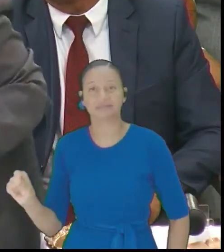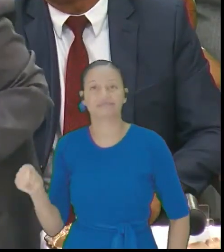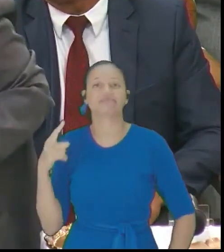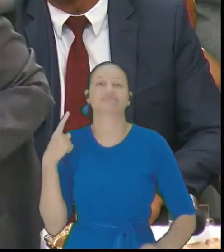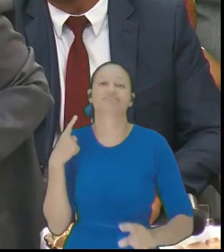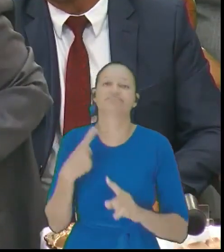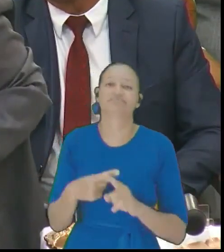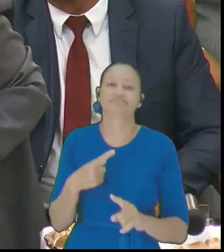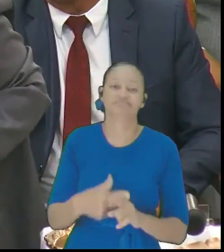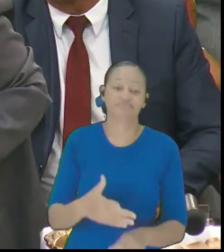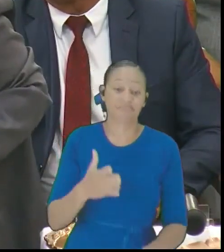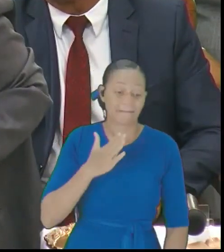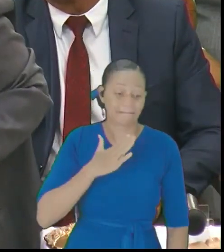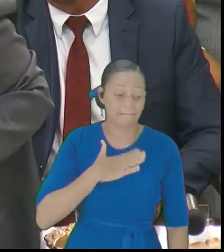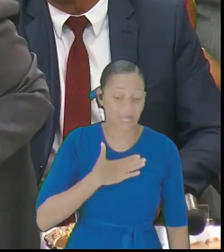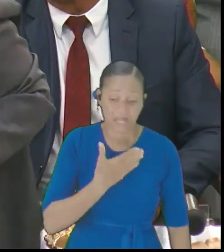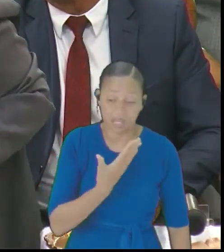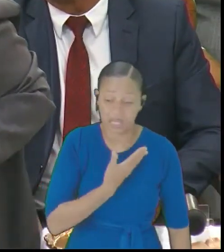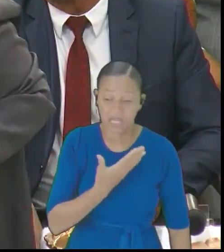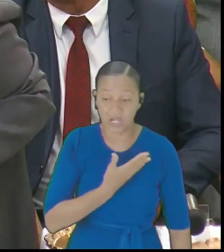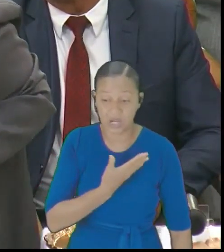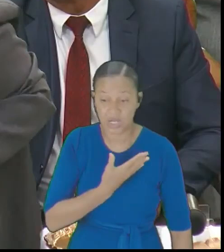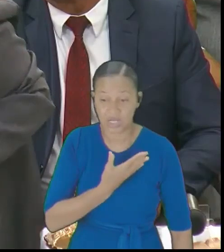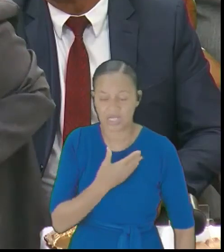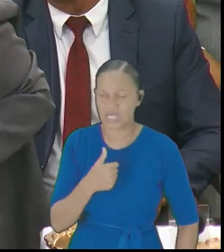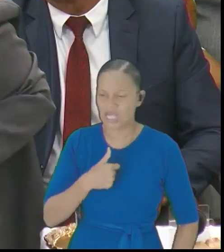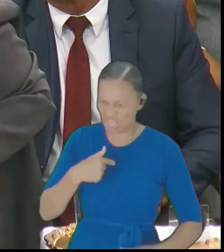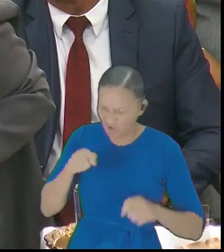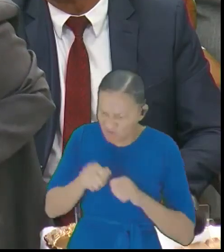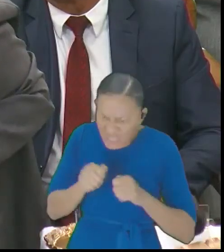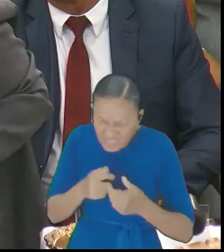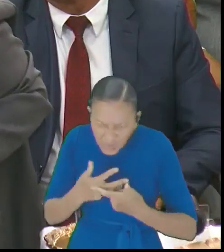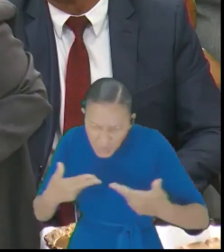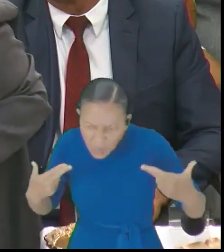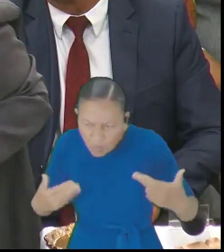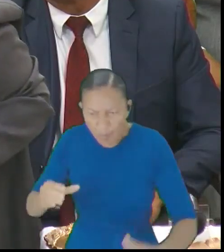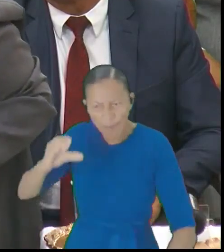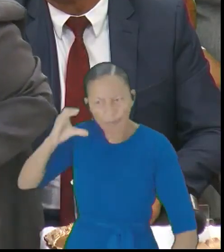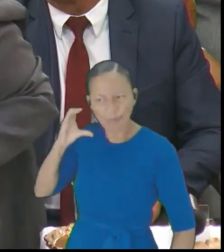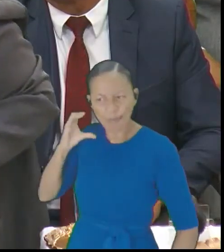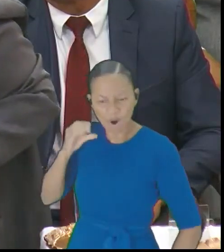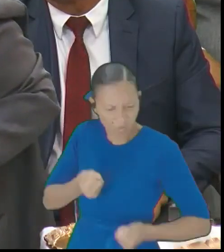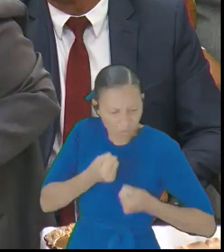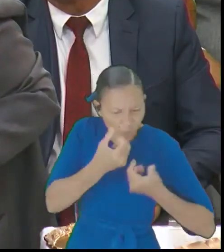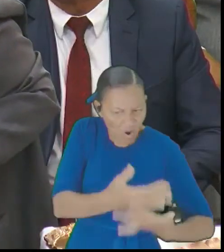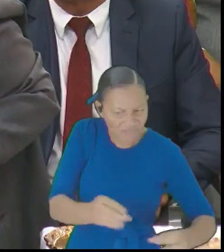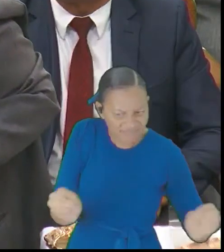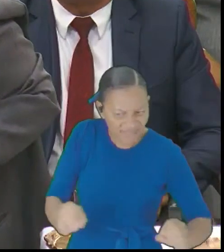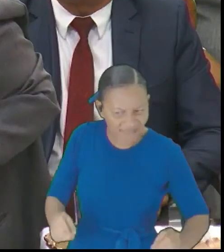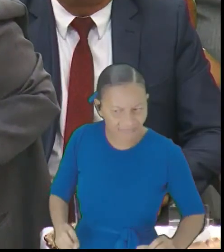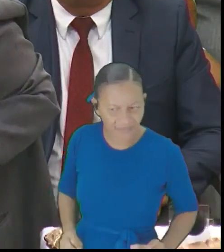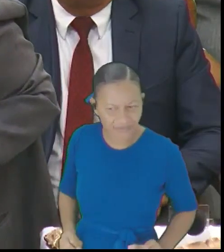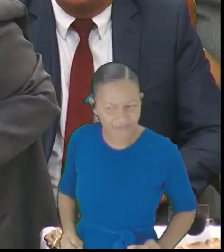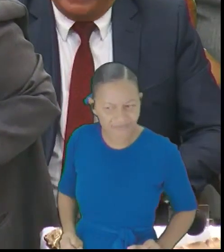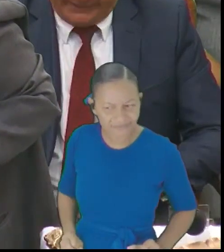Porque ele é meu amigo, e faria eu alguma coisa e ocultaria dele.